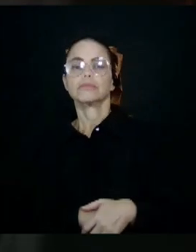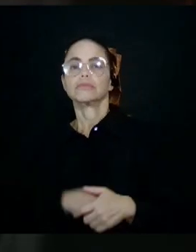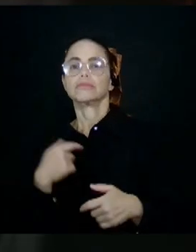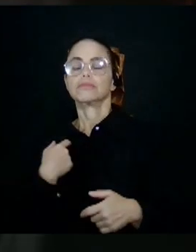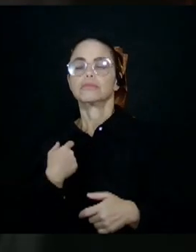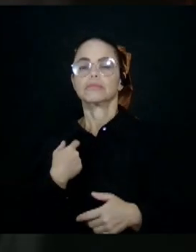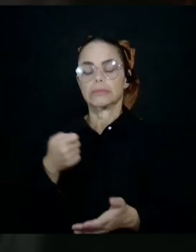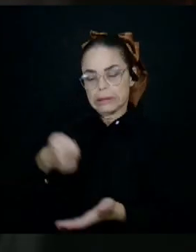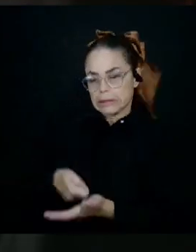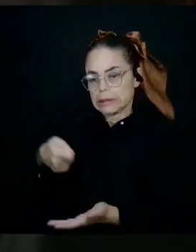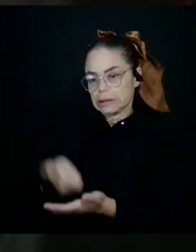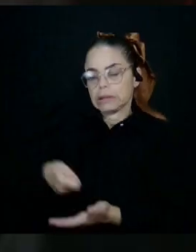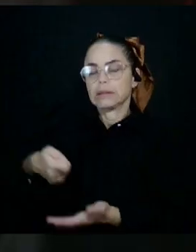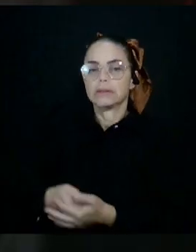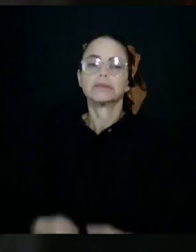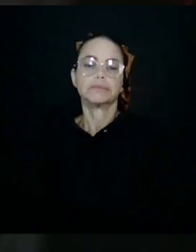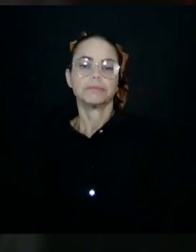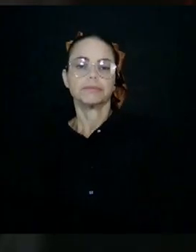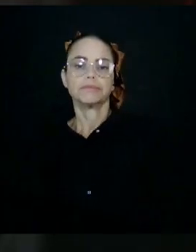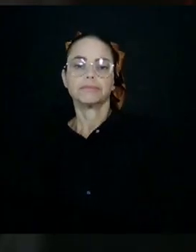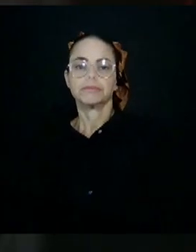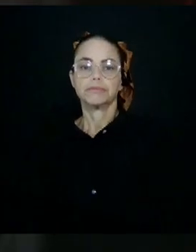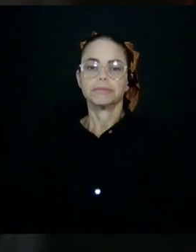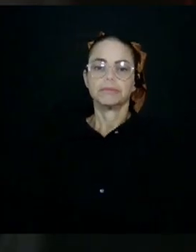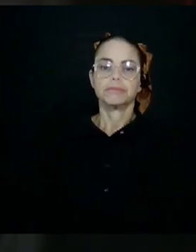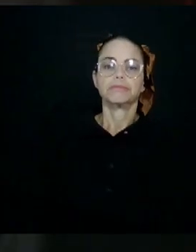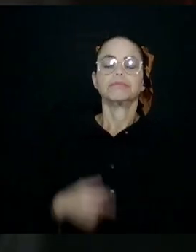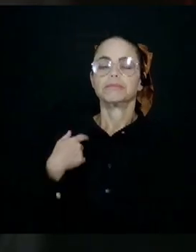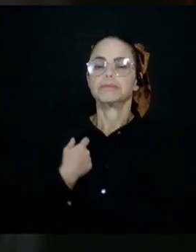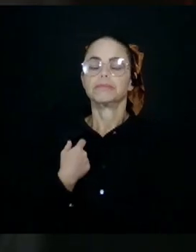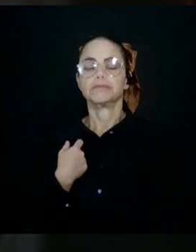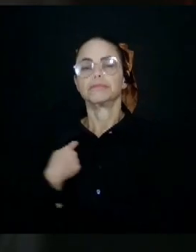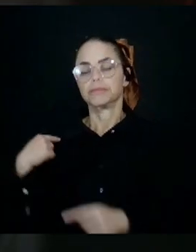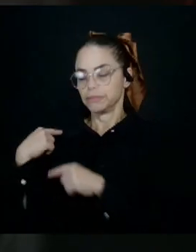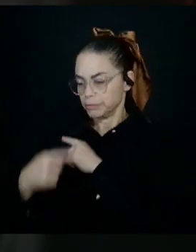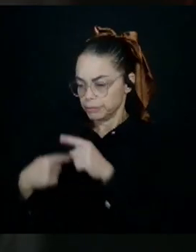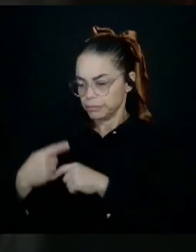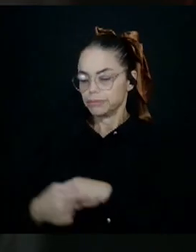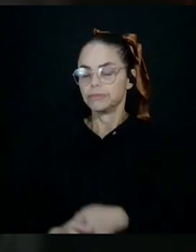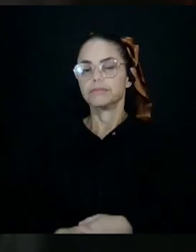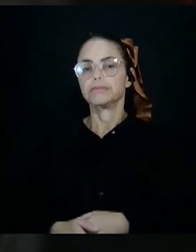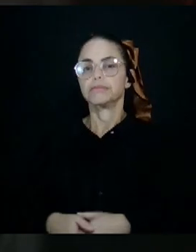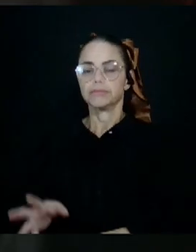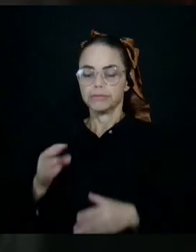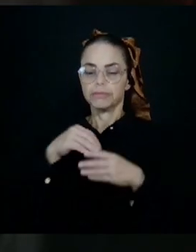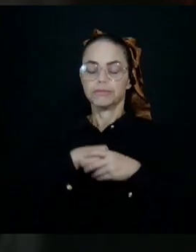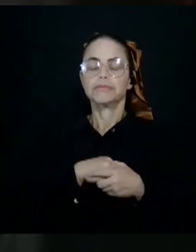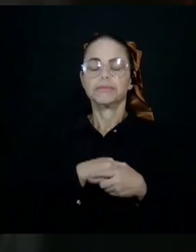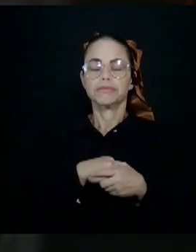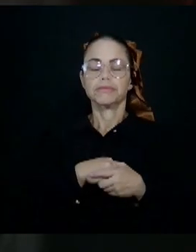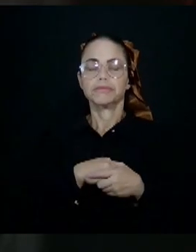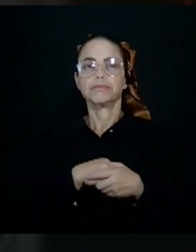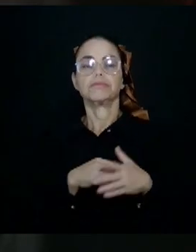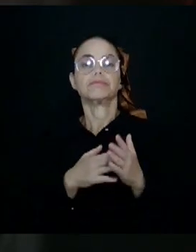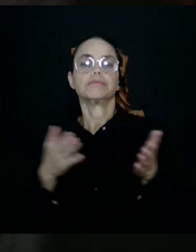né, pelos nossos, por outras gerações e que a gente traz conosco até hoje, acaba